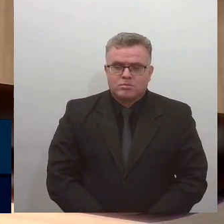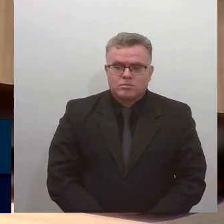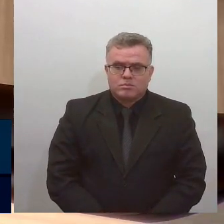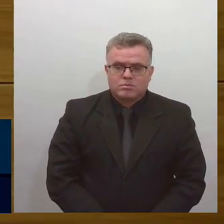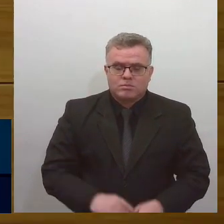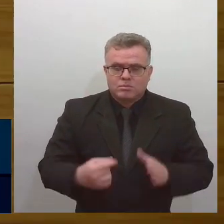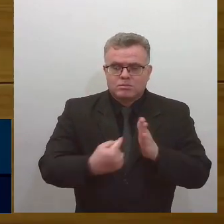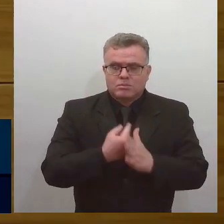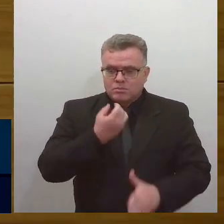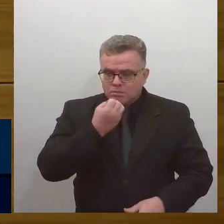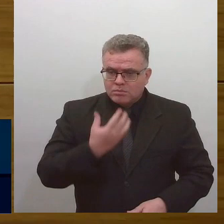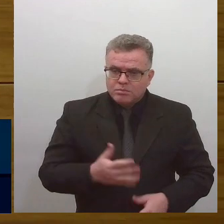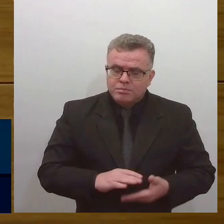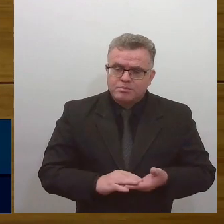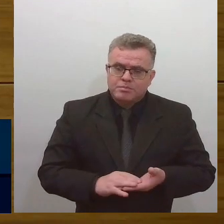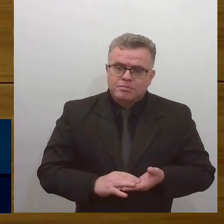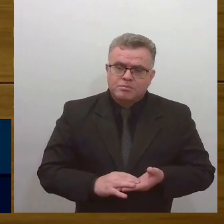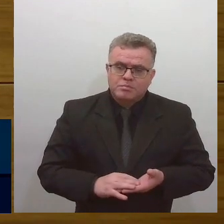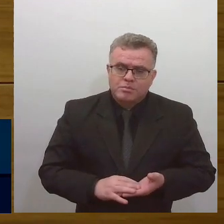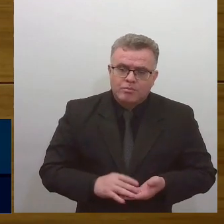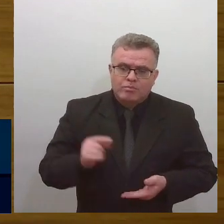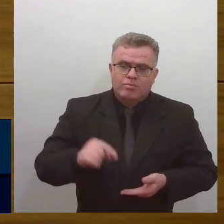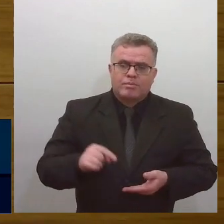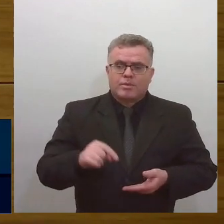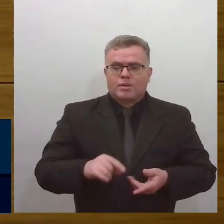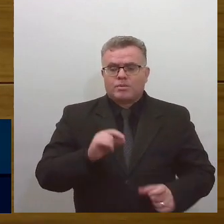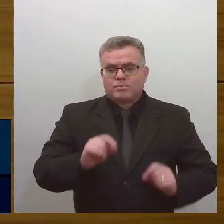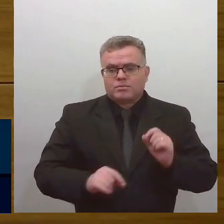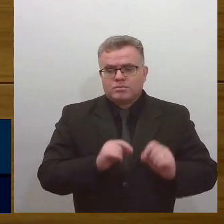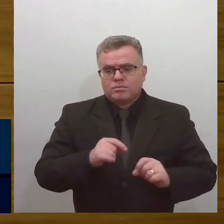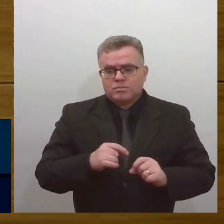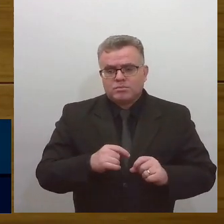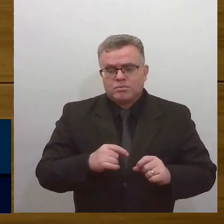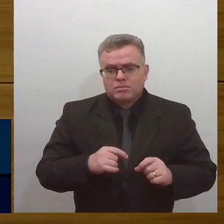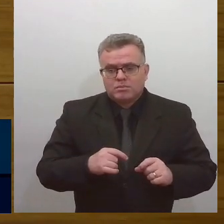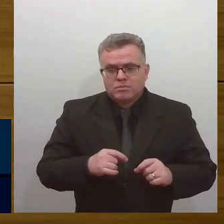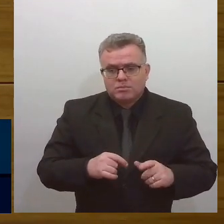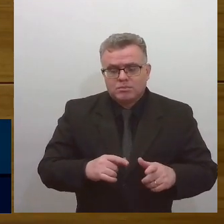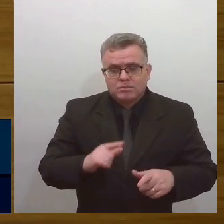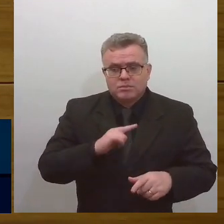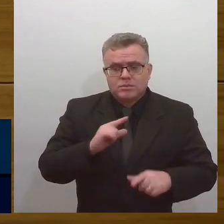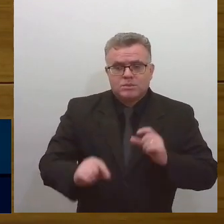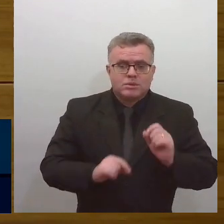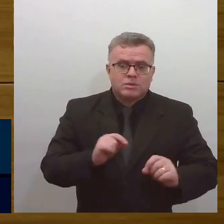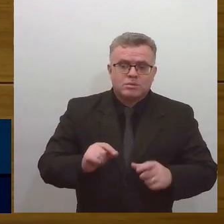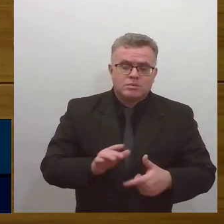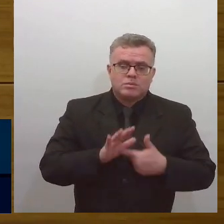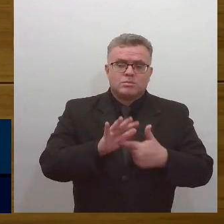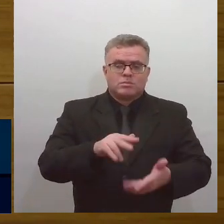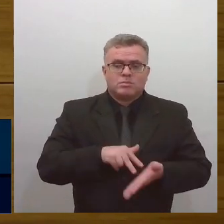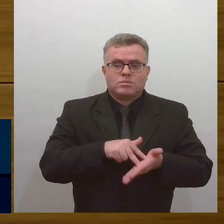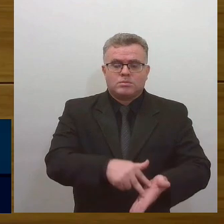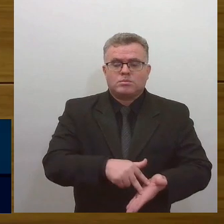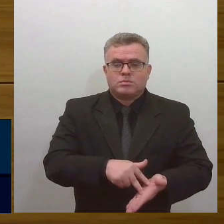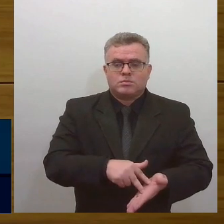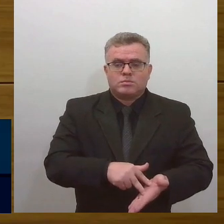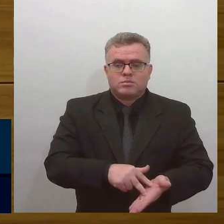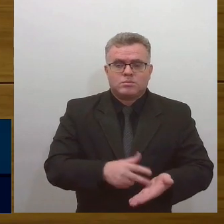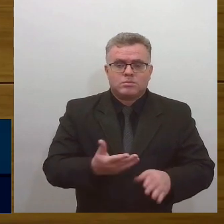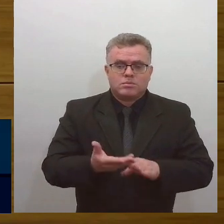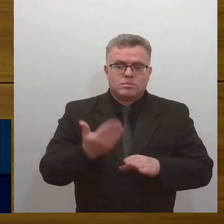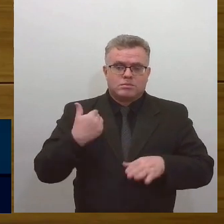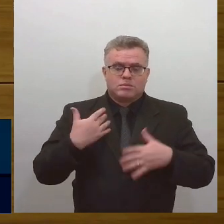Deputado hoje o hoje o que que nós temos de efetivo né o denit fez antes da gente absorver uma